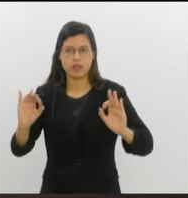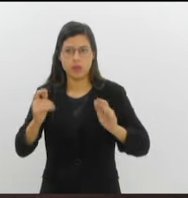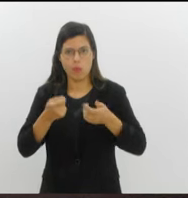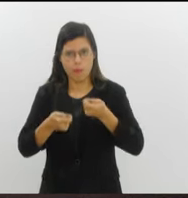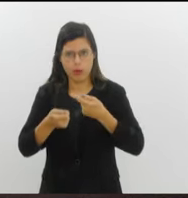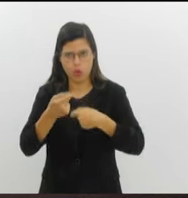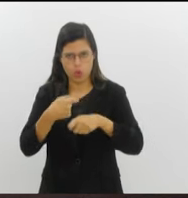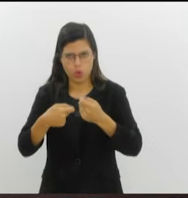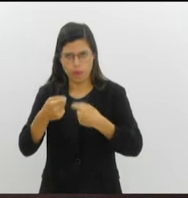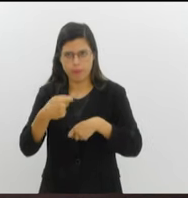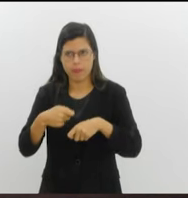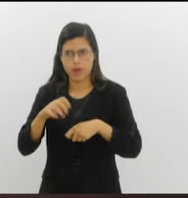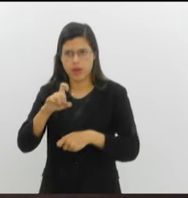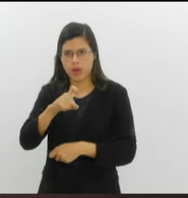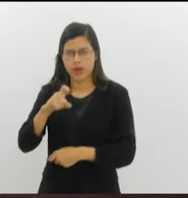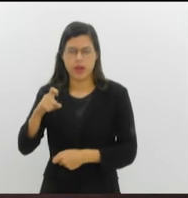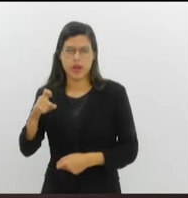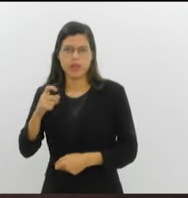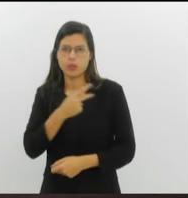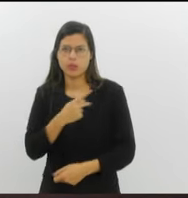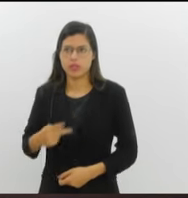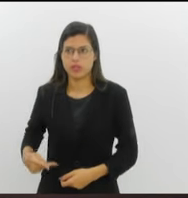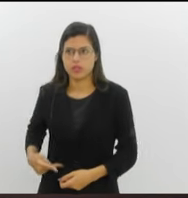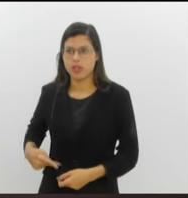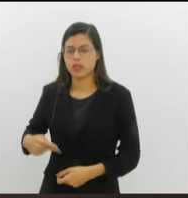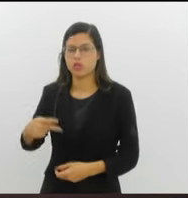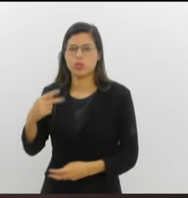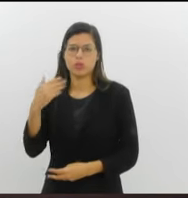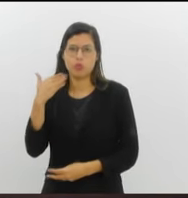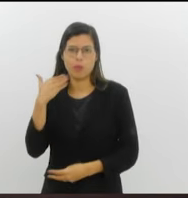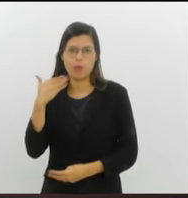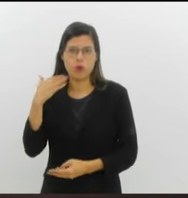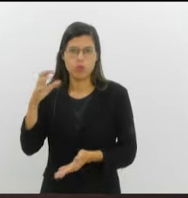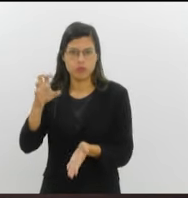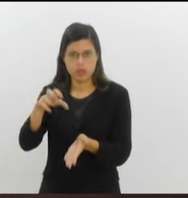economista, ex-presidente do Banco Central, que declarou voto ao Lula.